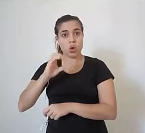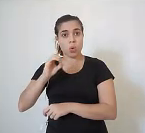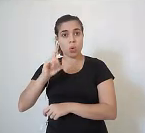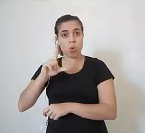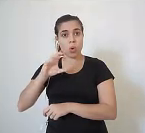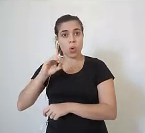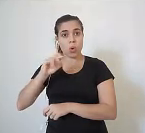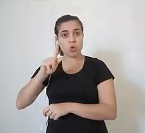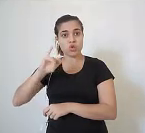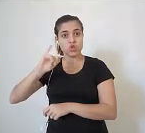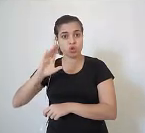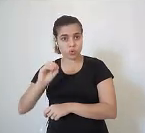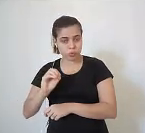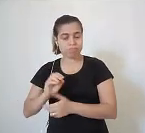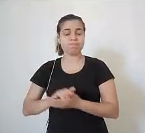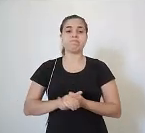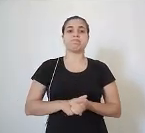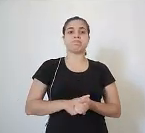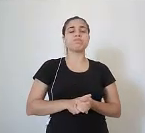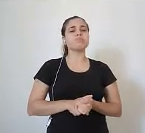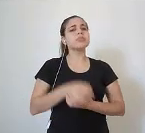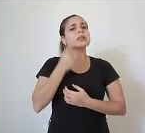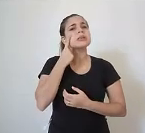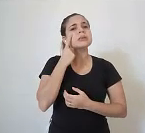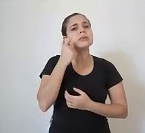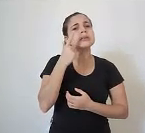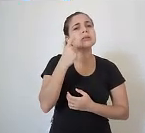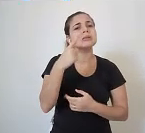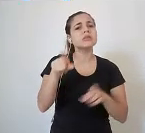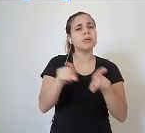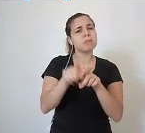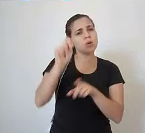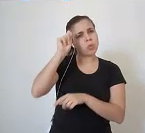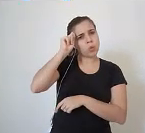seu nicho ecológico, né?